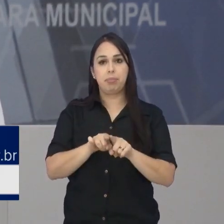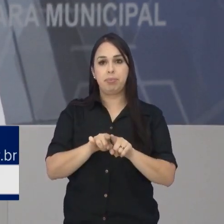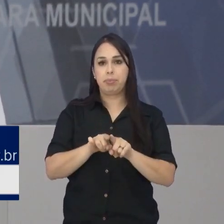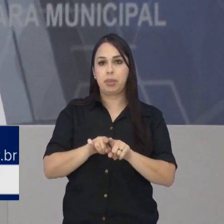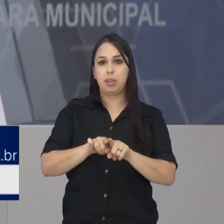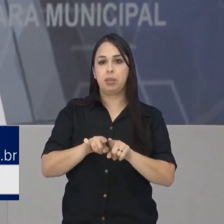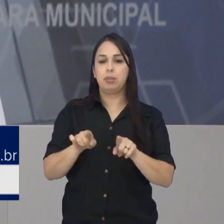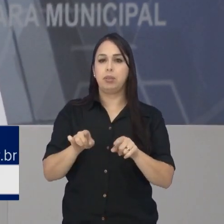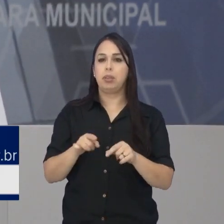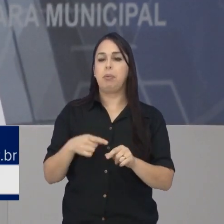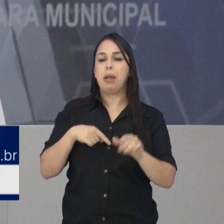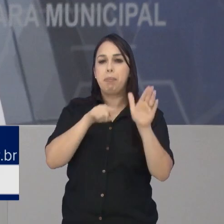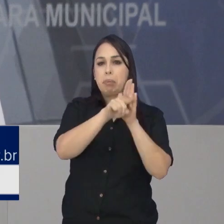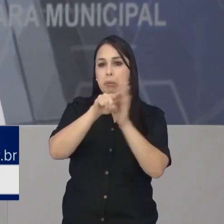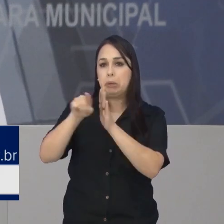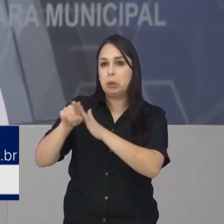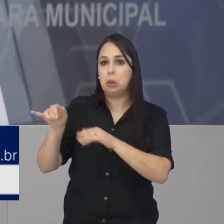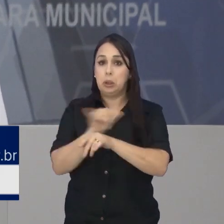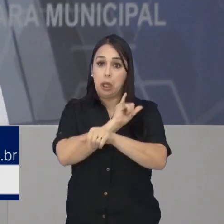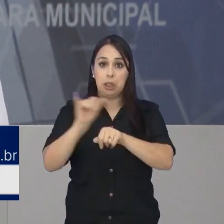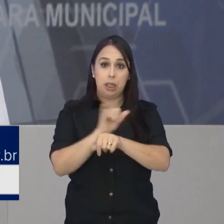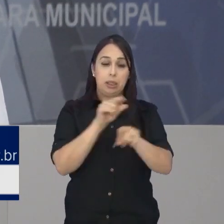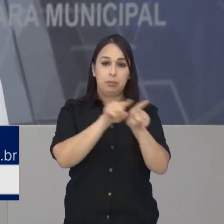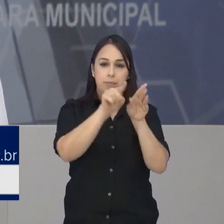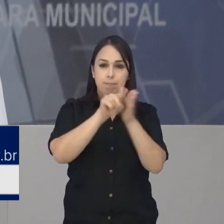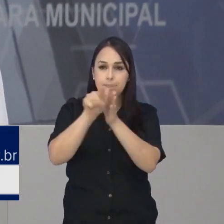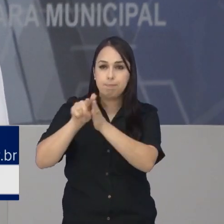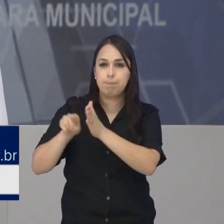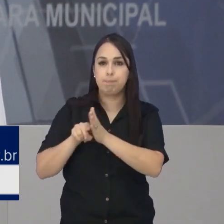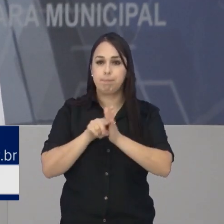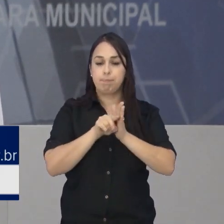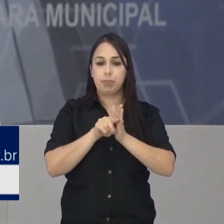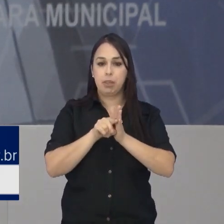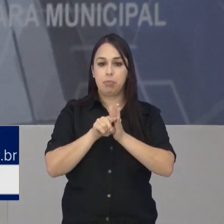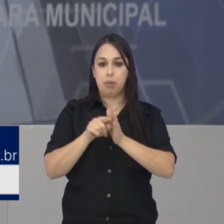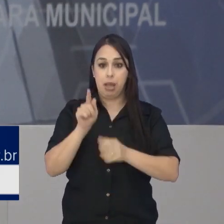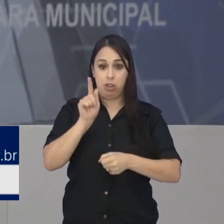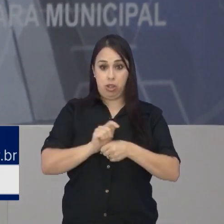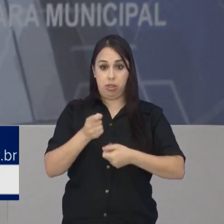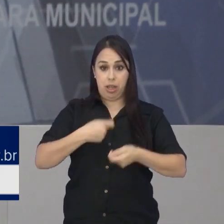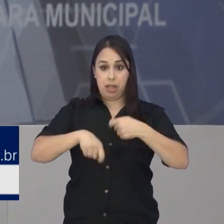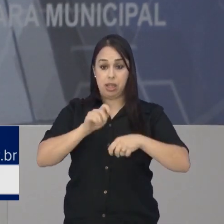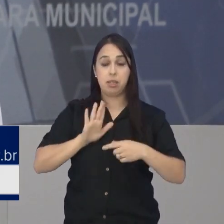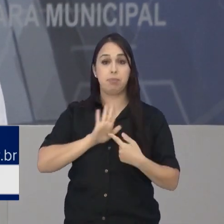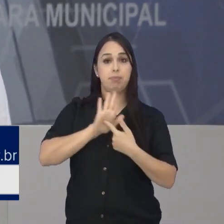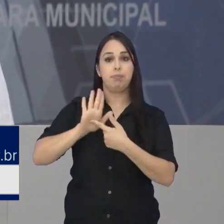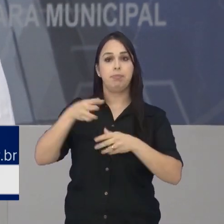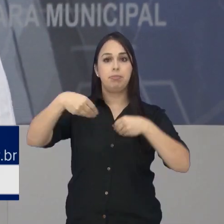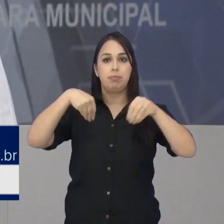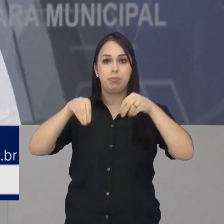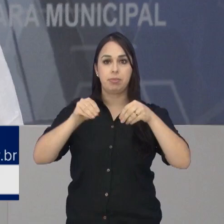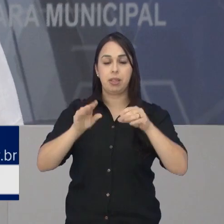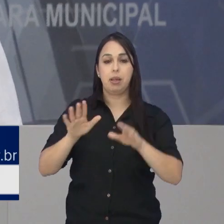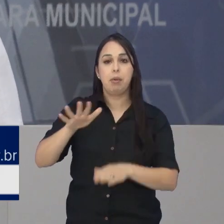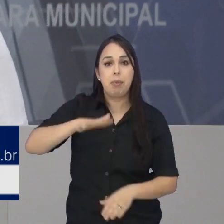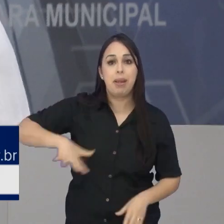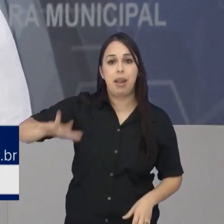meios de consulta e possível deliberação, assim criando uma gestão mais transparente na área